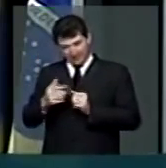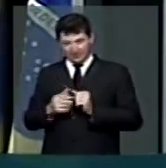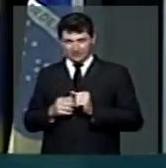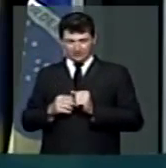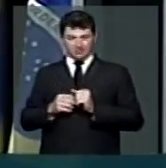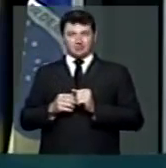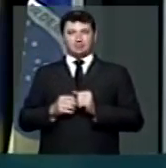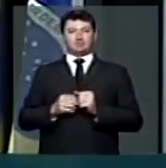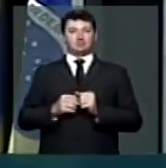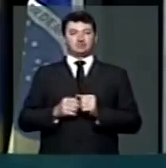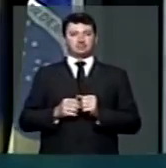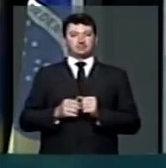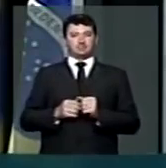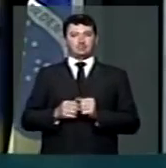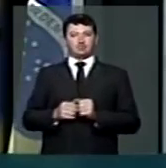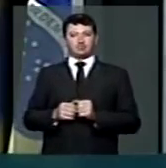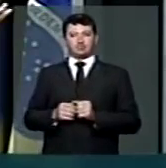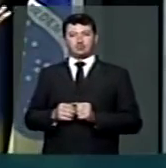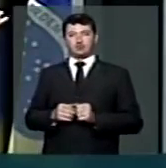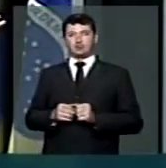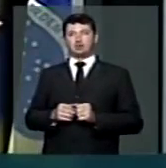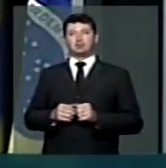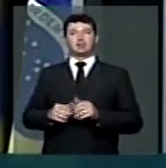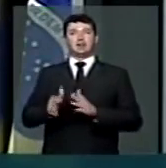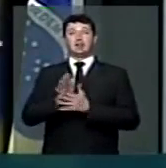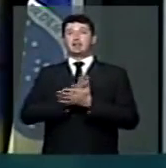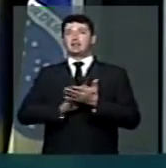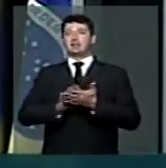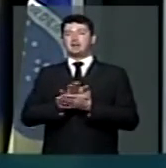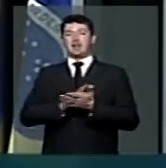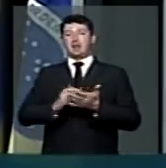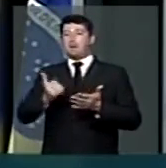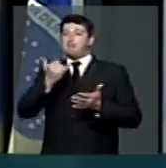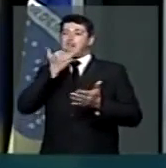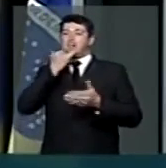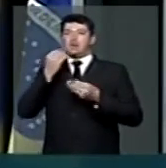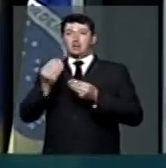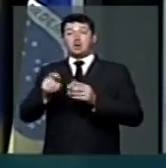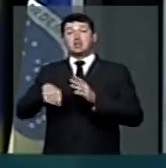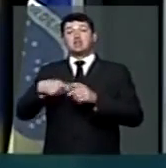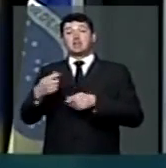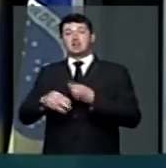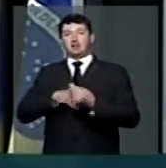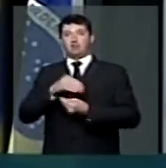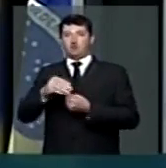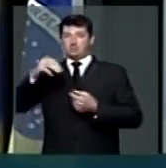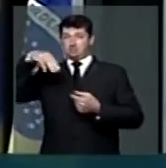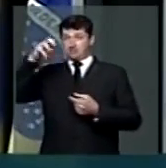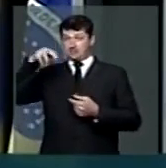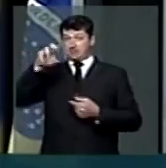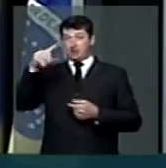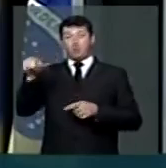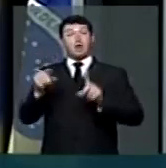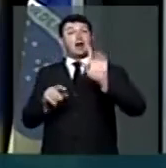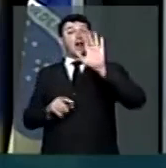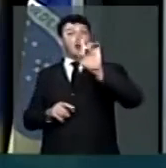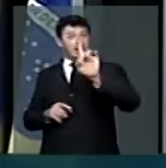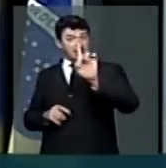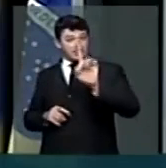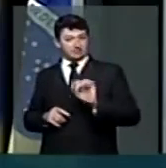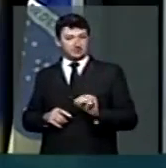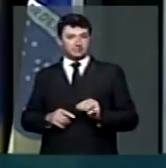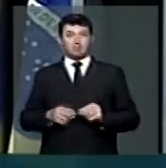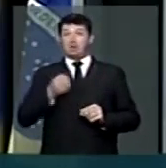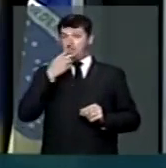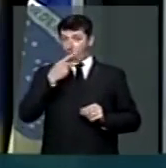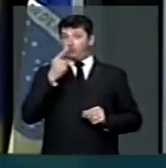réus, em nada se absolveu todos aqueles que estão envolvidos no mensalão. Aliás, é bom que se diga isso,